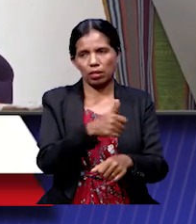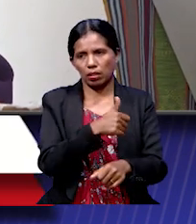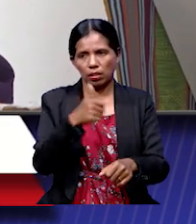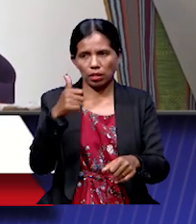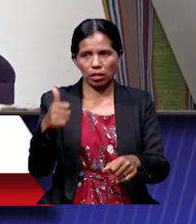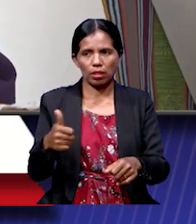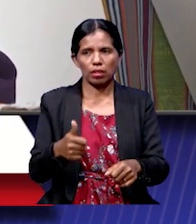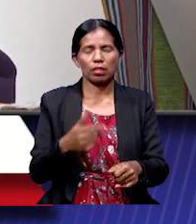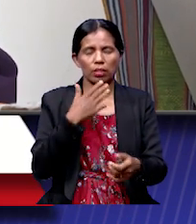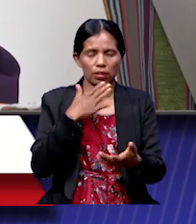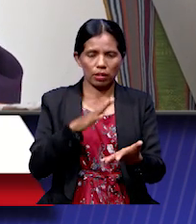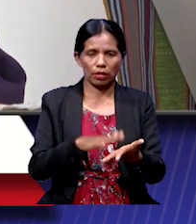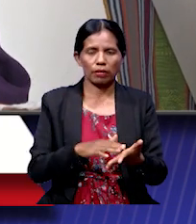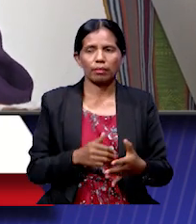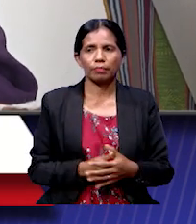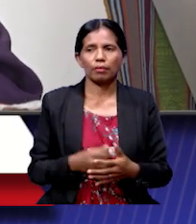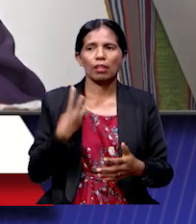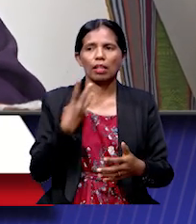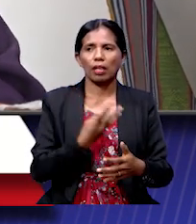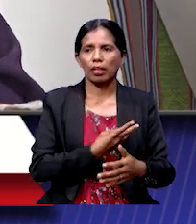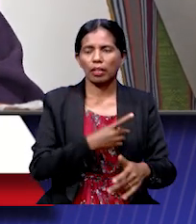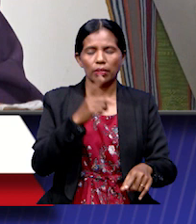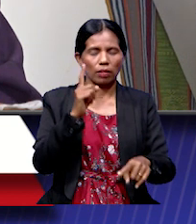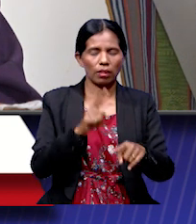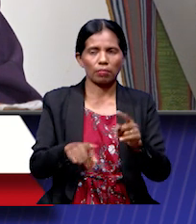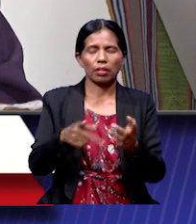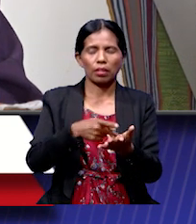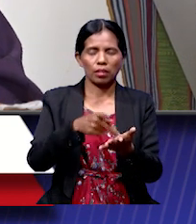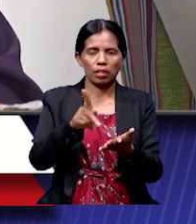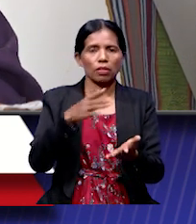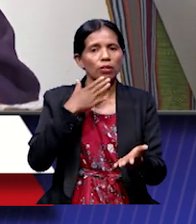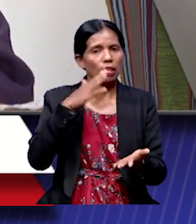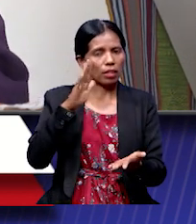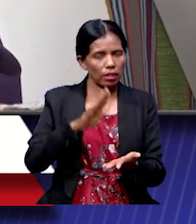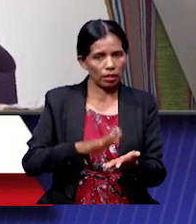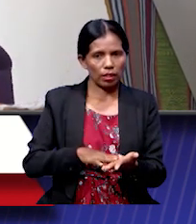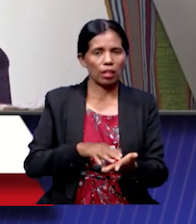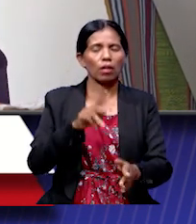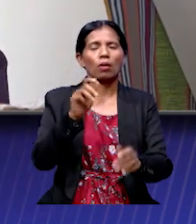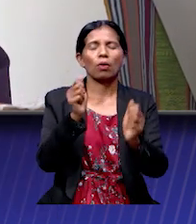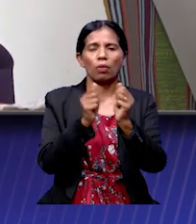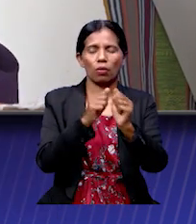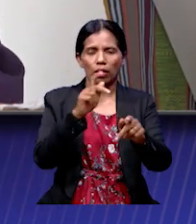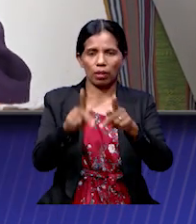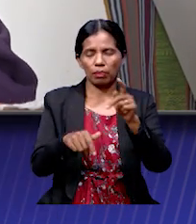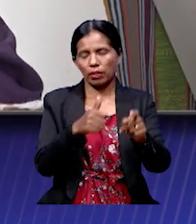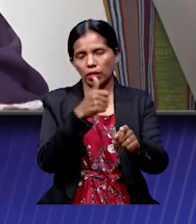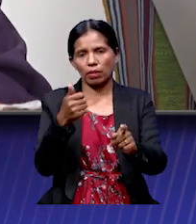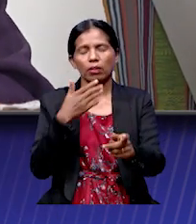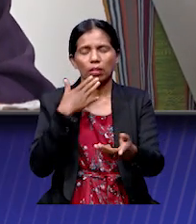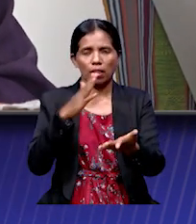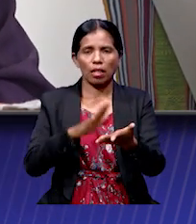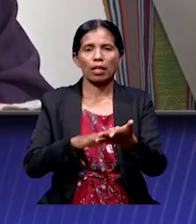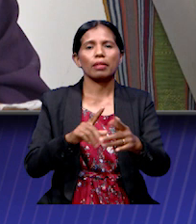nia ad. Ita labele selo ad, ho ema nia ad. Mai be